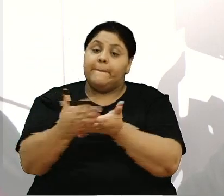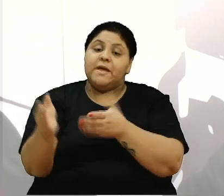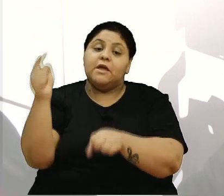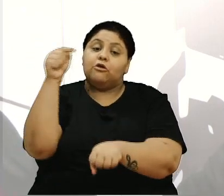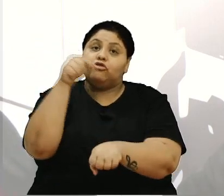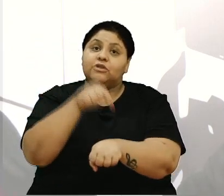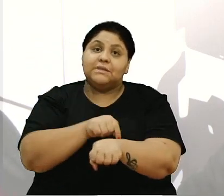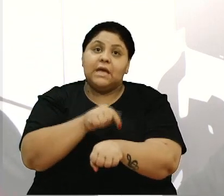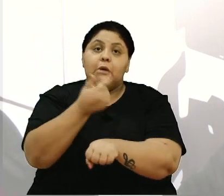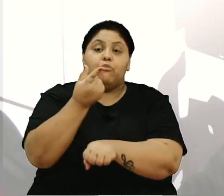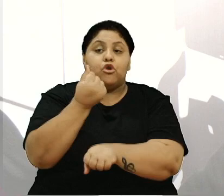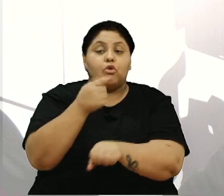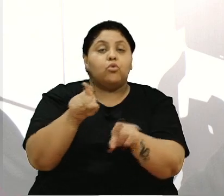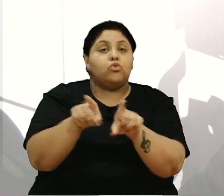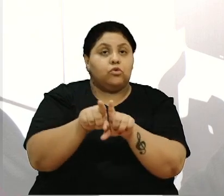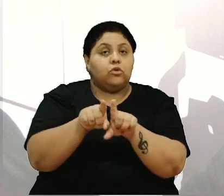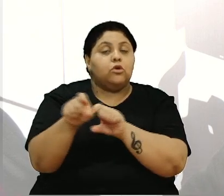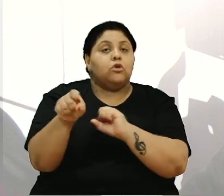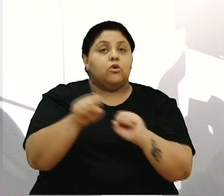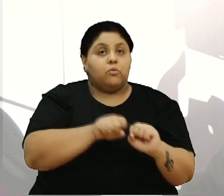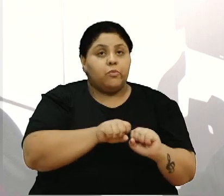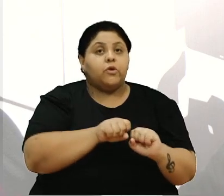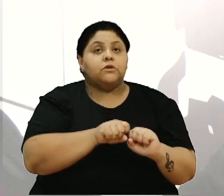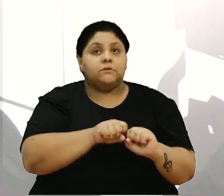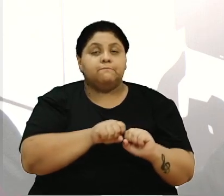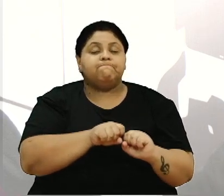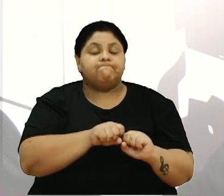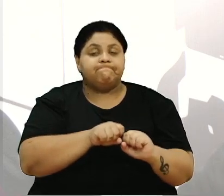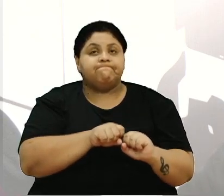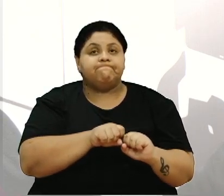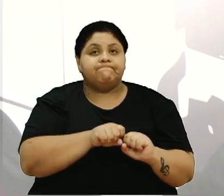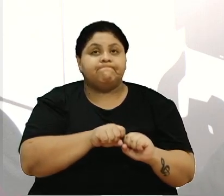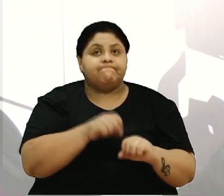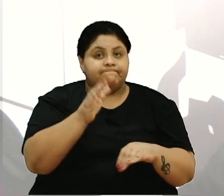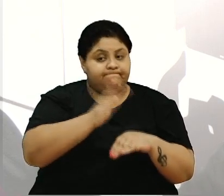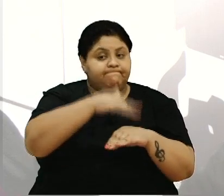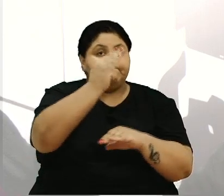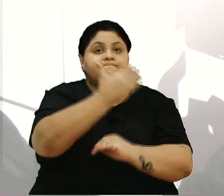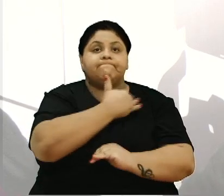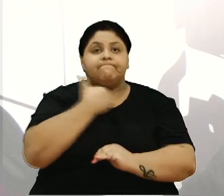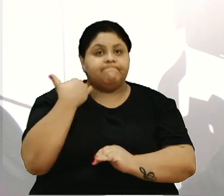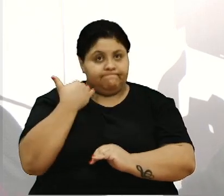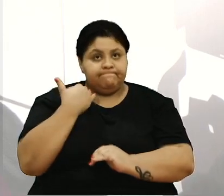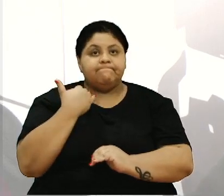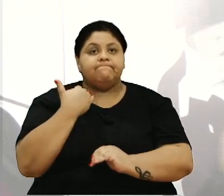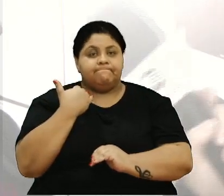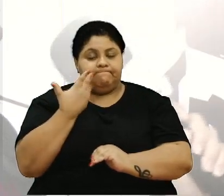de tempo, e, inclusive, pode ocasionar, de repente, até mais mortes do que ninguém